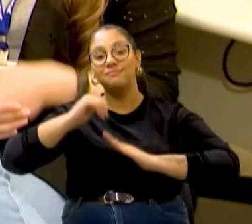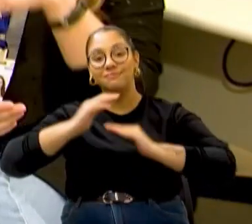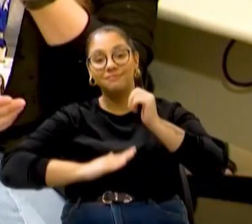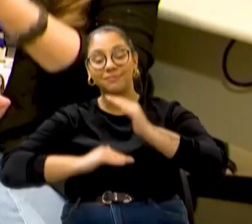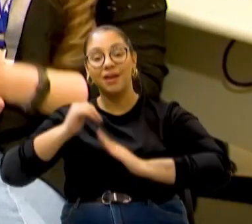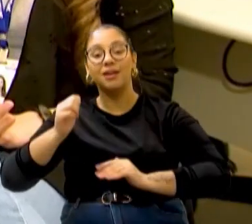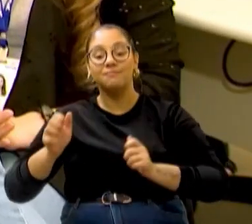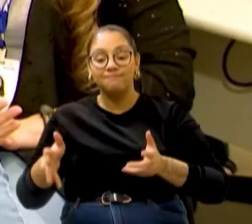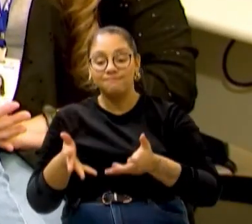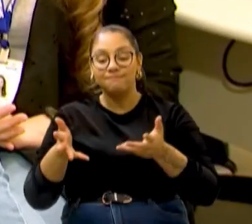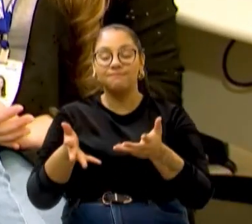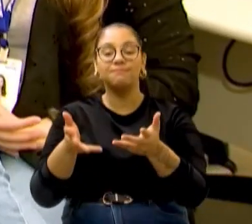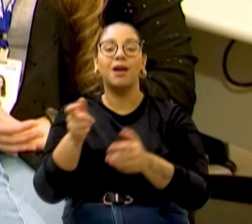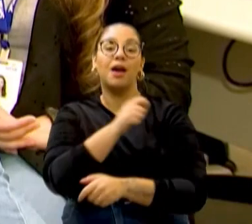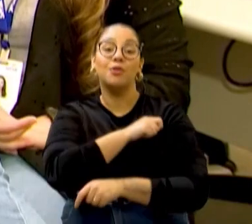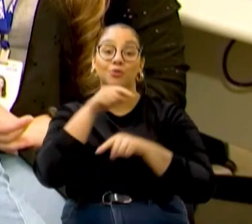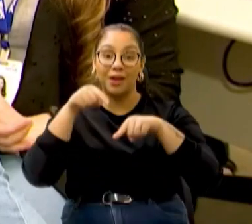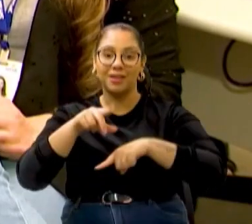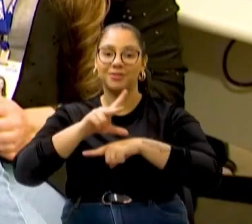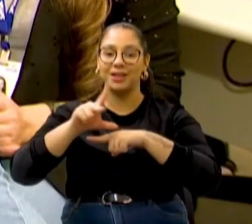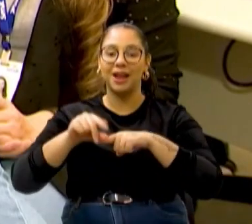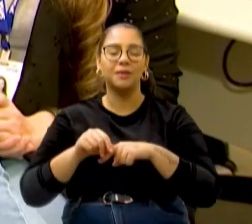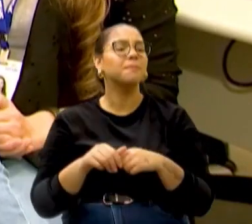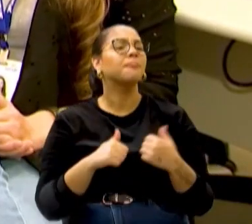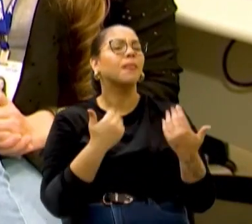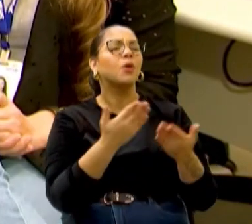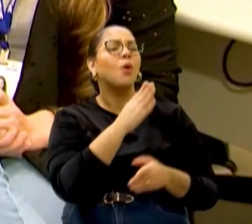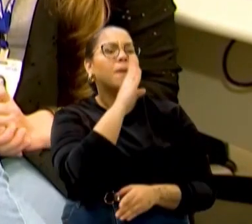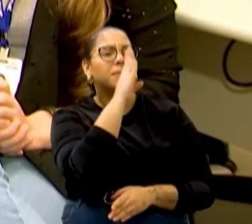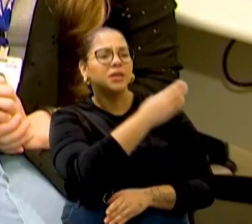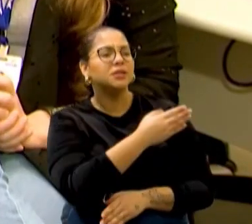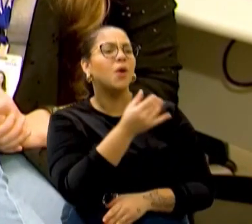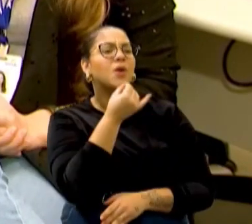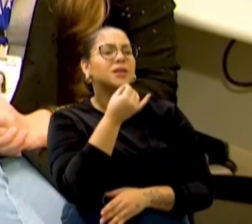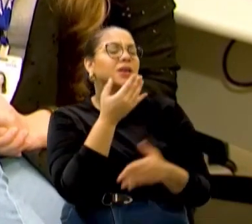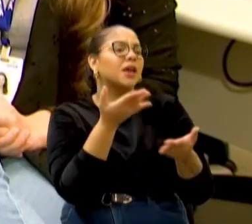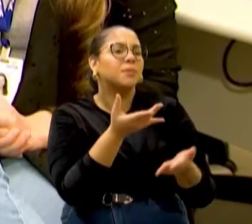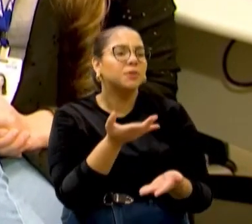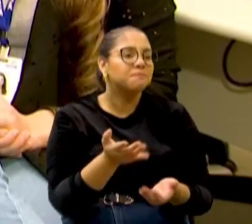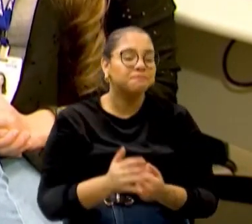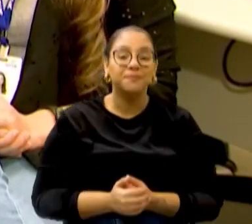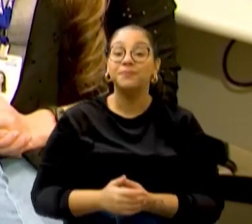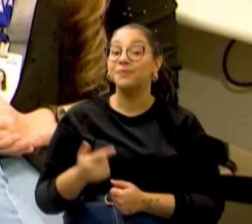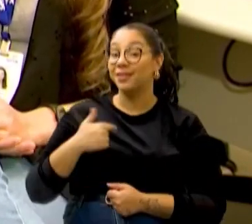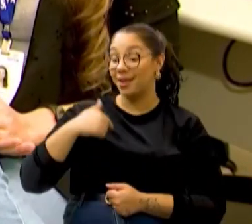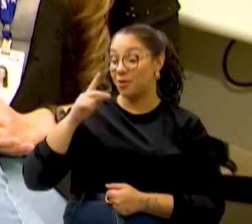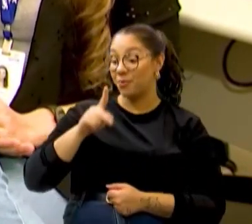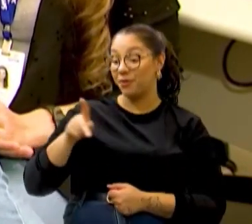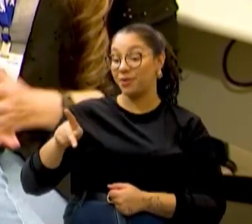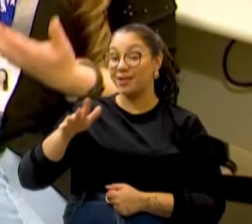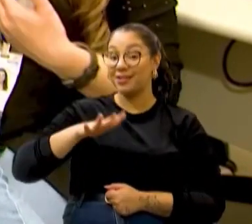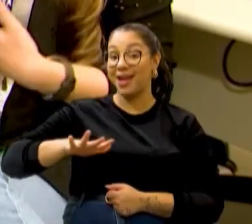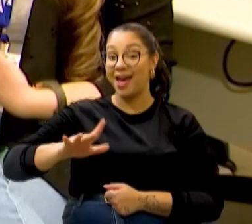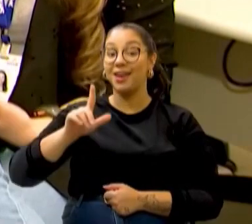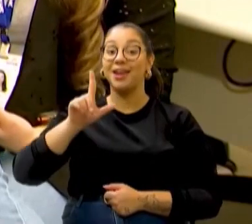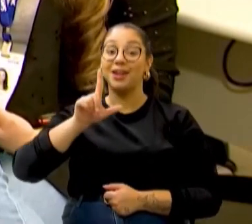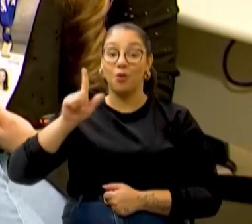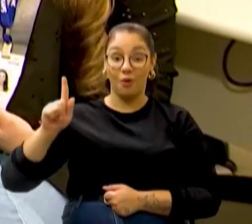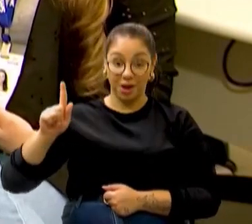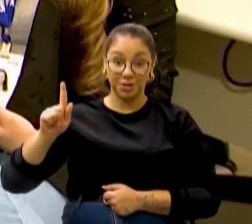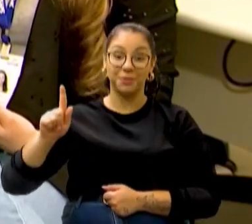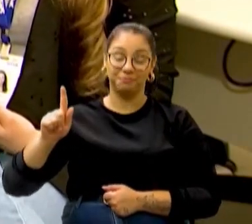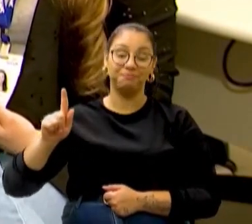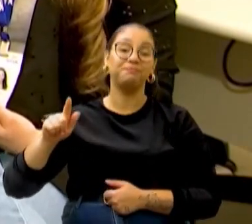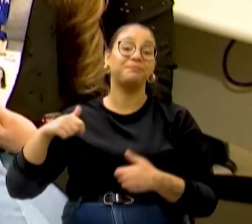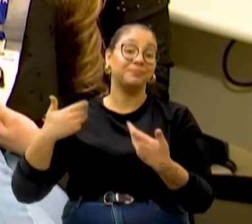diversos trabalhos diversos projetos que a gente desenvolve com os nossos alunos aqui no Senac quais principalmente dê exemplos pra gente por favor bom eu sou professora